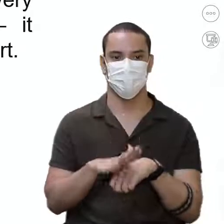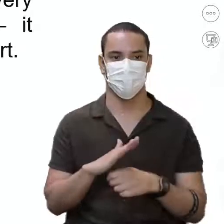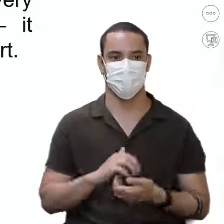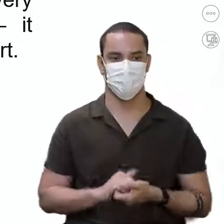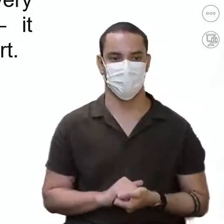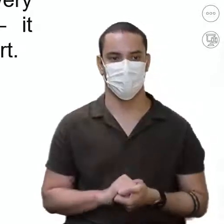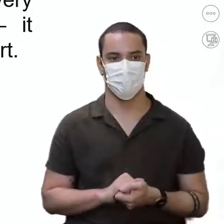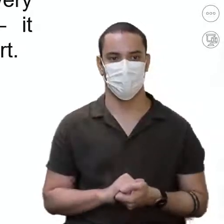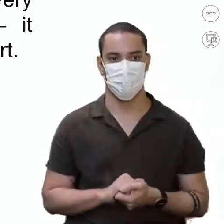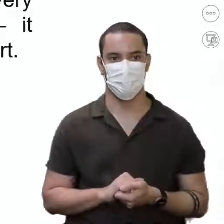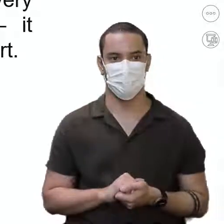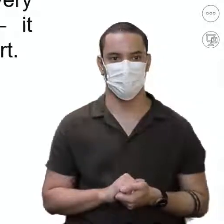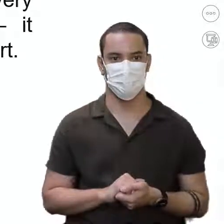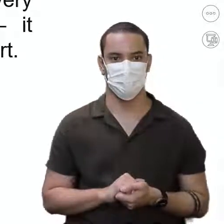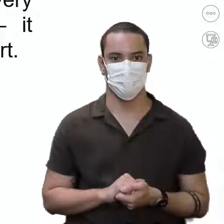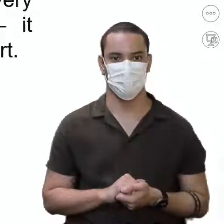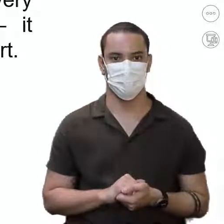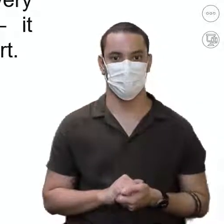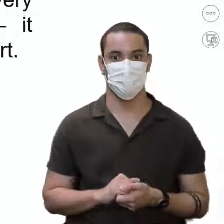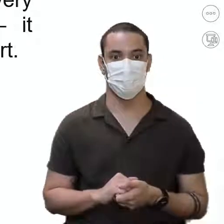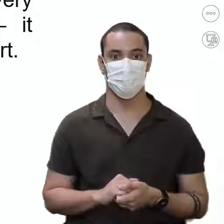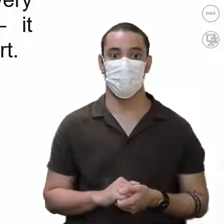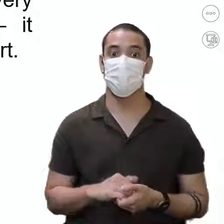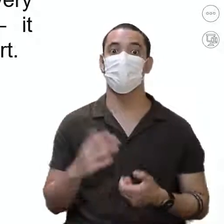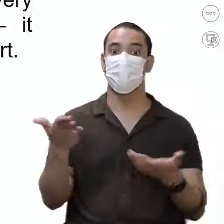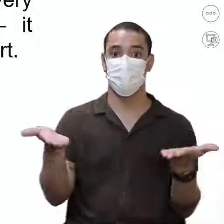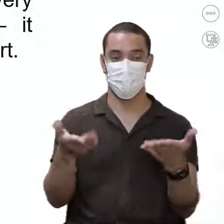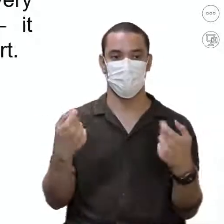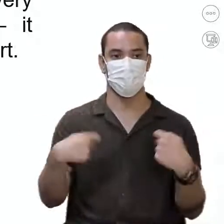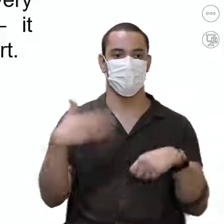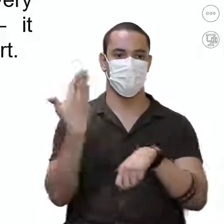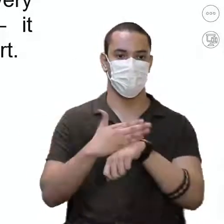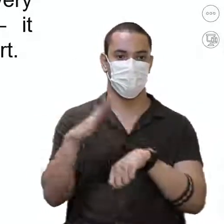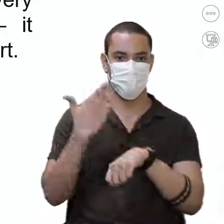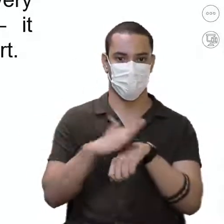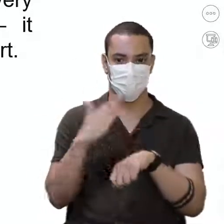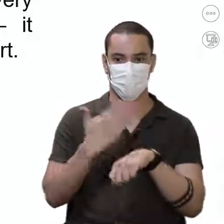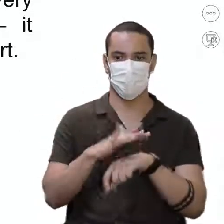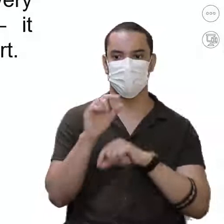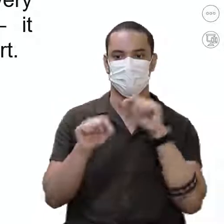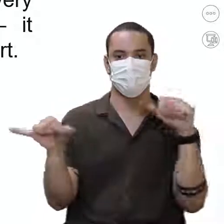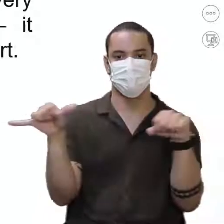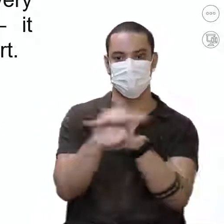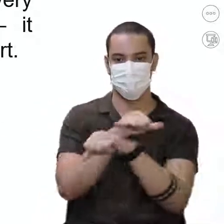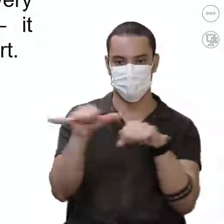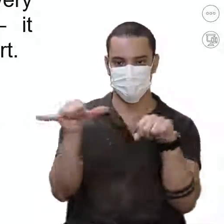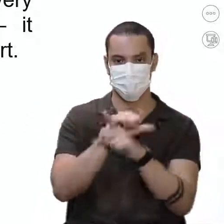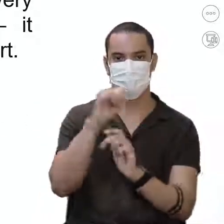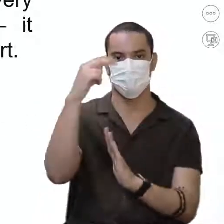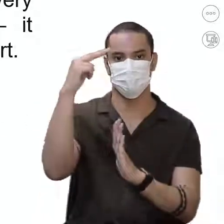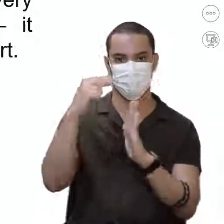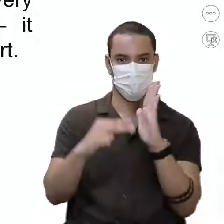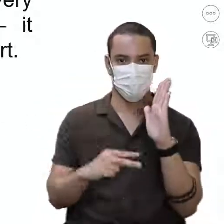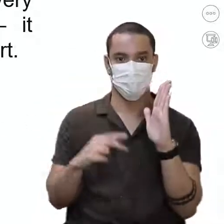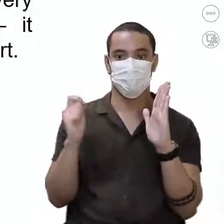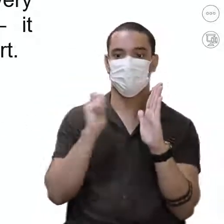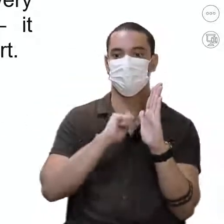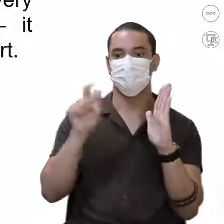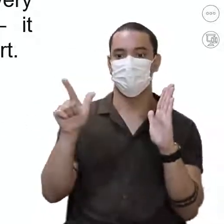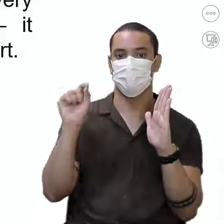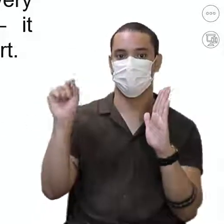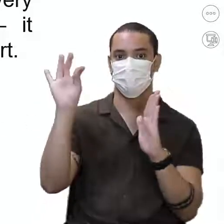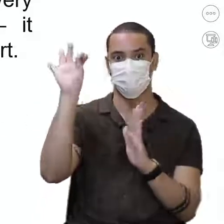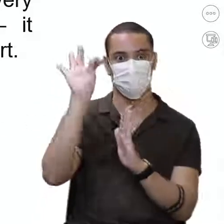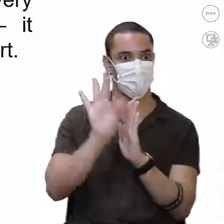praticar. Nada melhor do que colocar em prática essas nossas questões de estratégias de leitura do que colocar em prática com